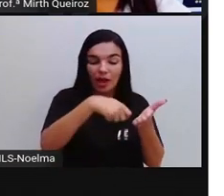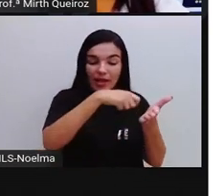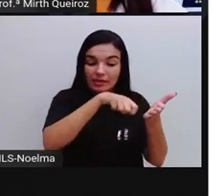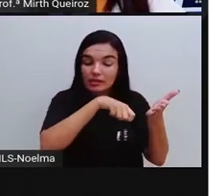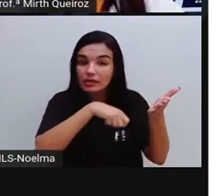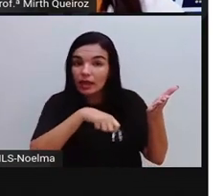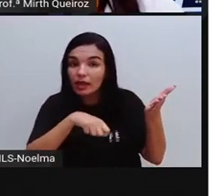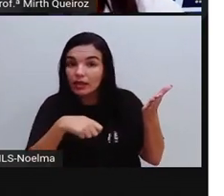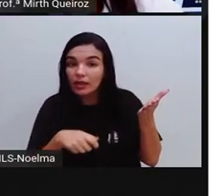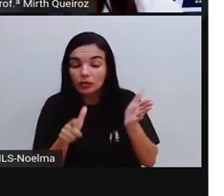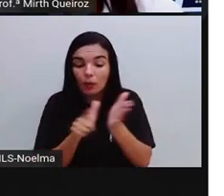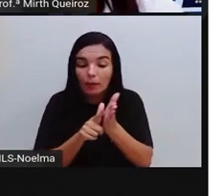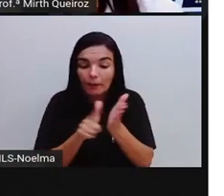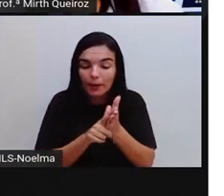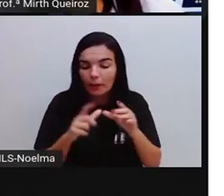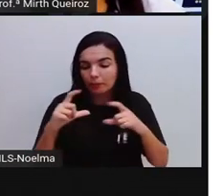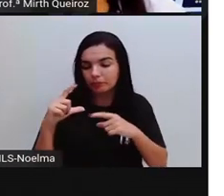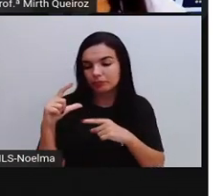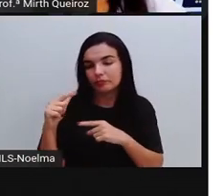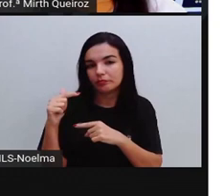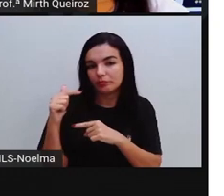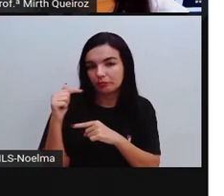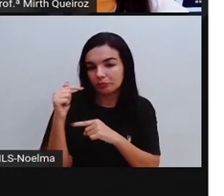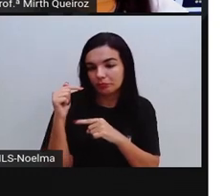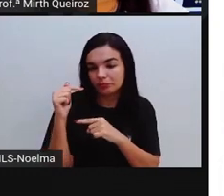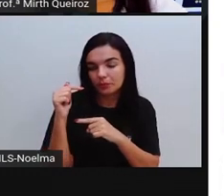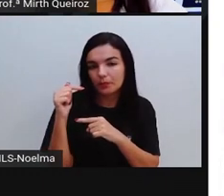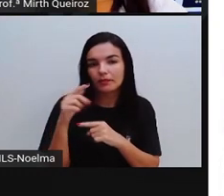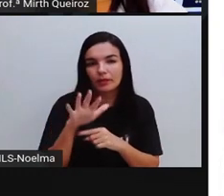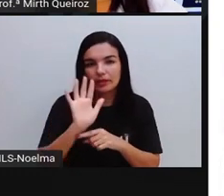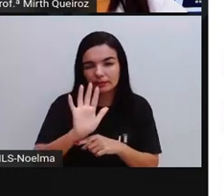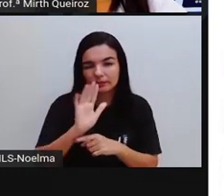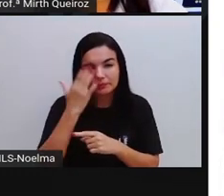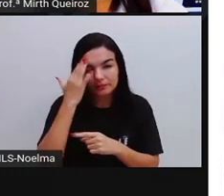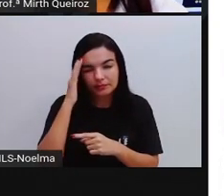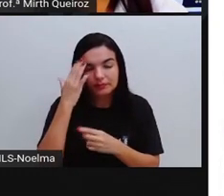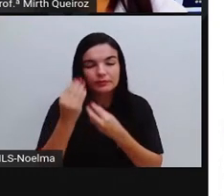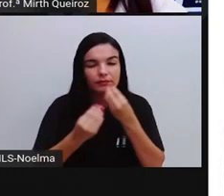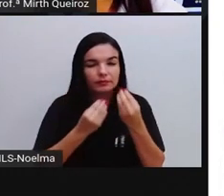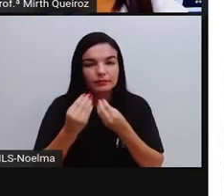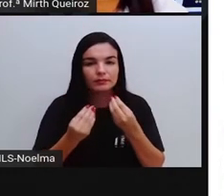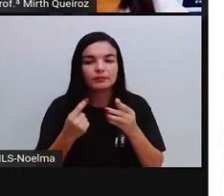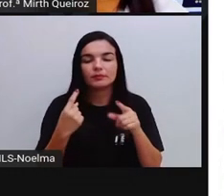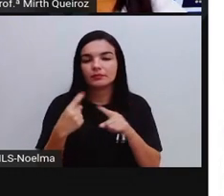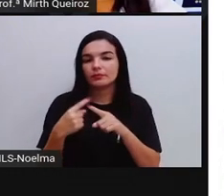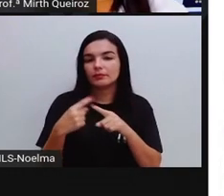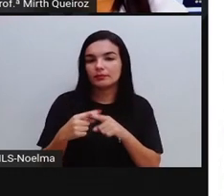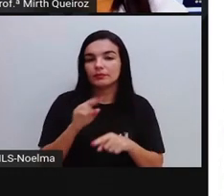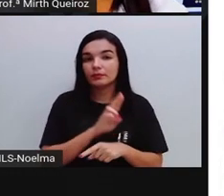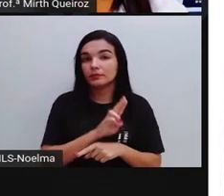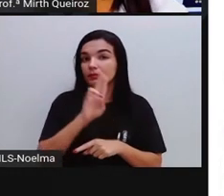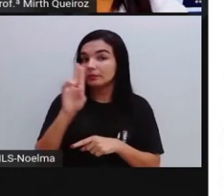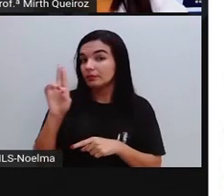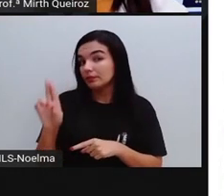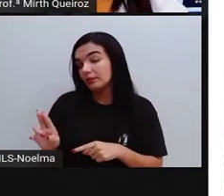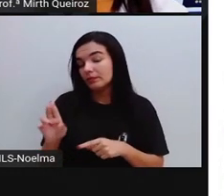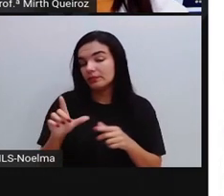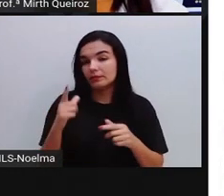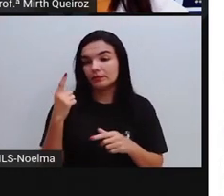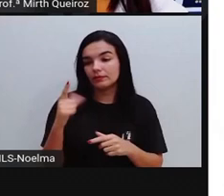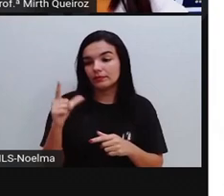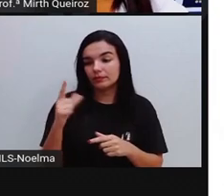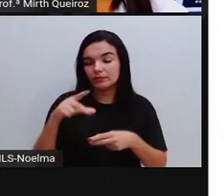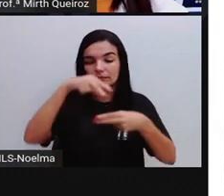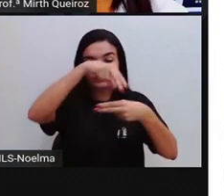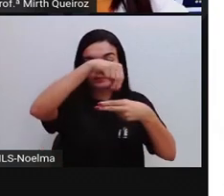é escrito em folhetos, né? E aí vocês vão entender daqui a pouquinho o porquê de ser chamado literatura